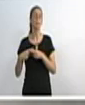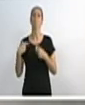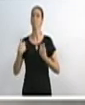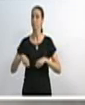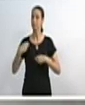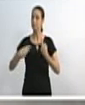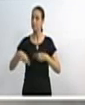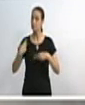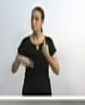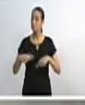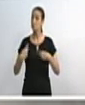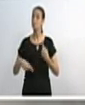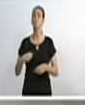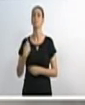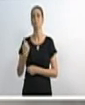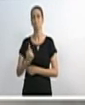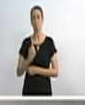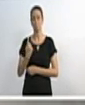necessidade.